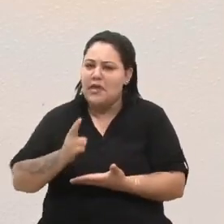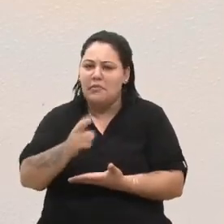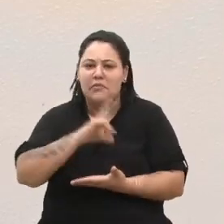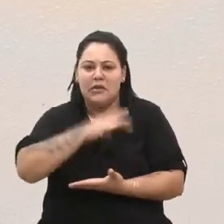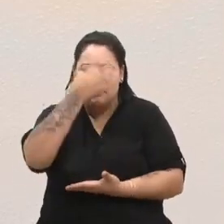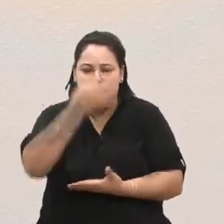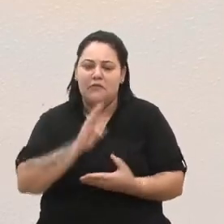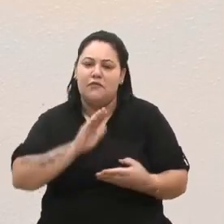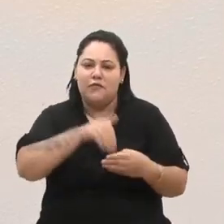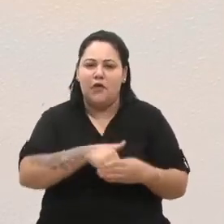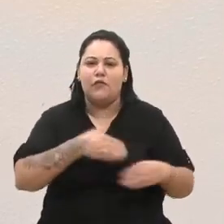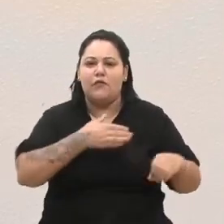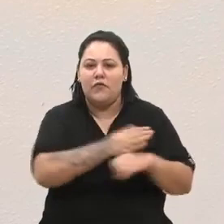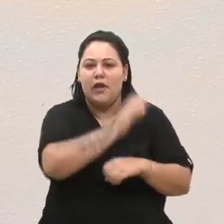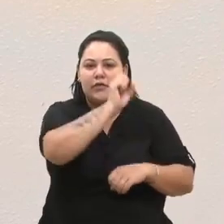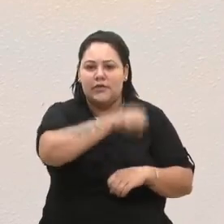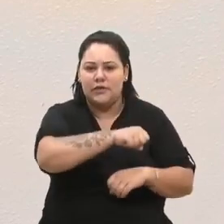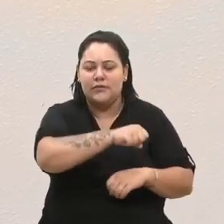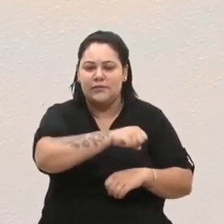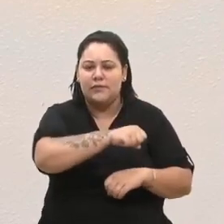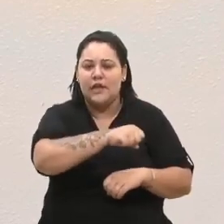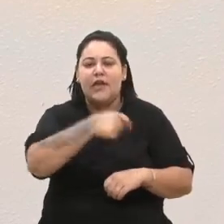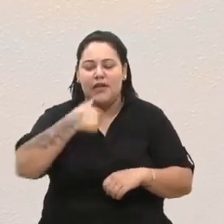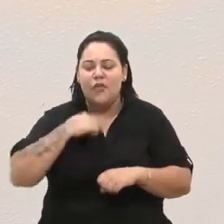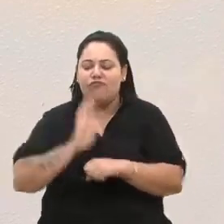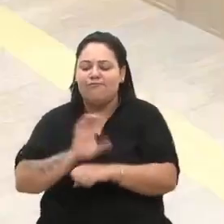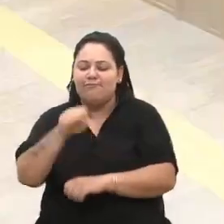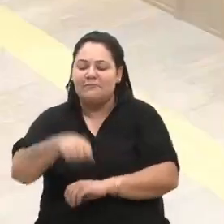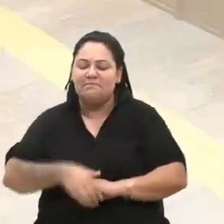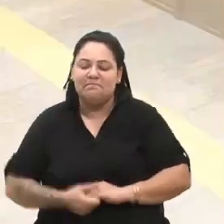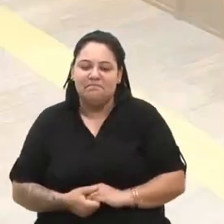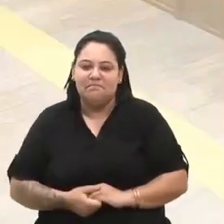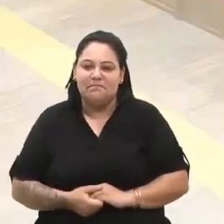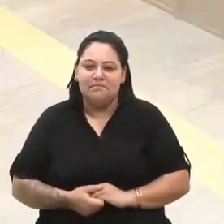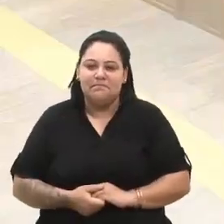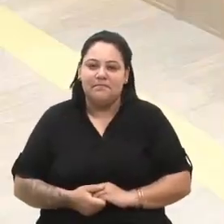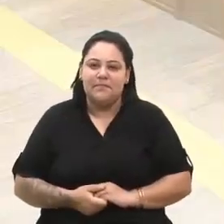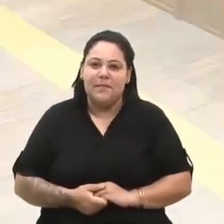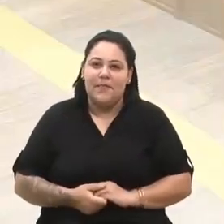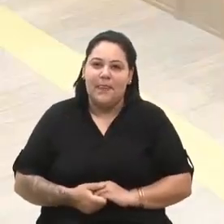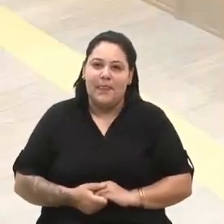votarei favorável e pode contar com esse vereador. Obrigado. Com a palavra,